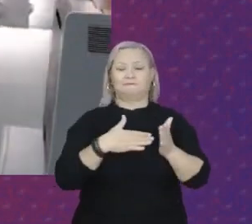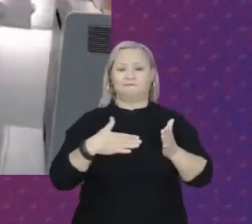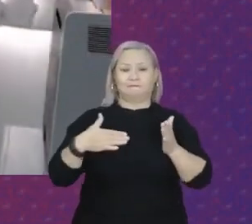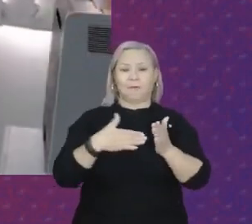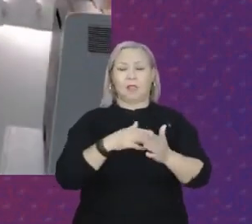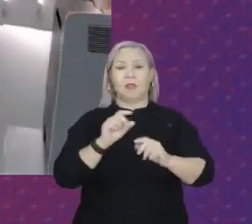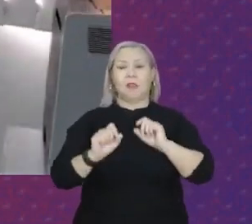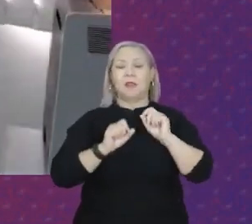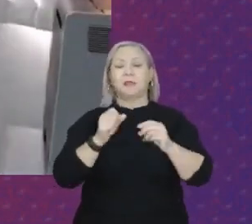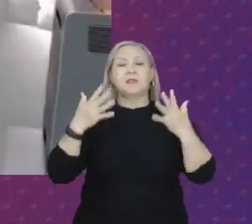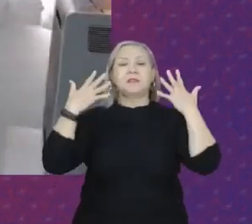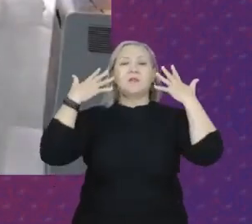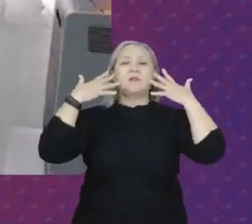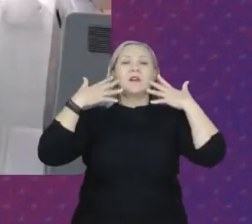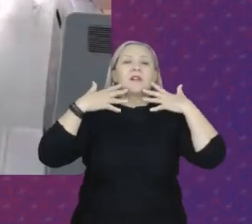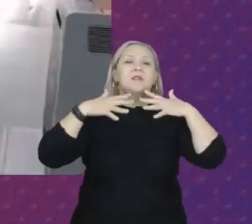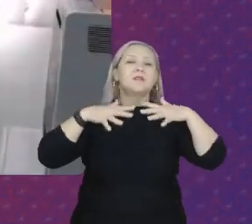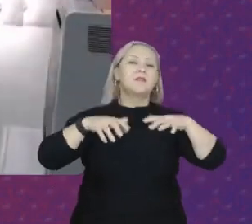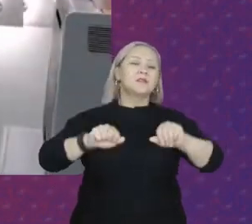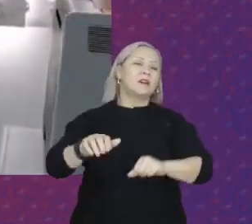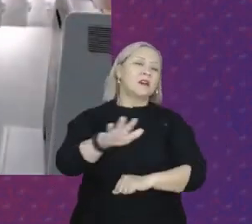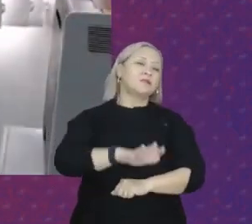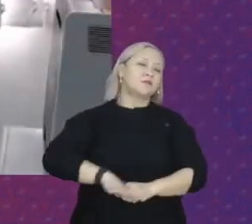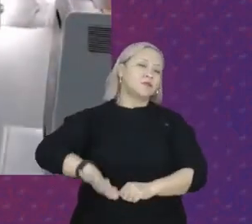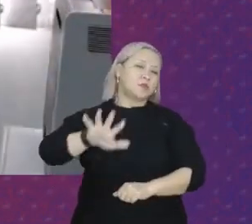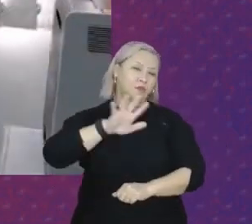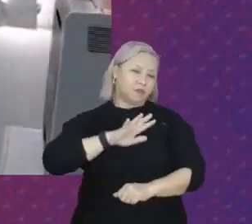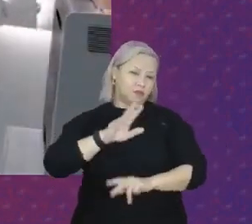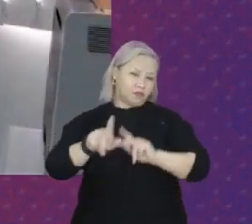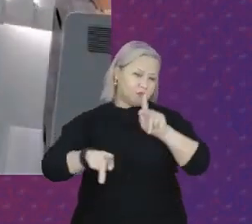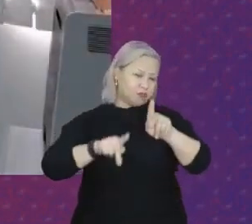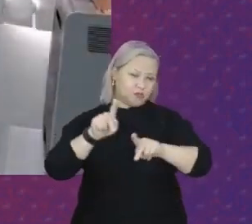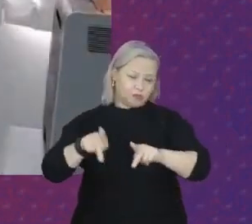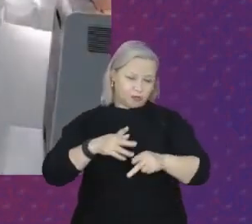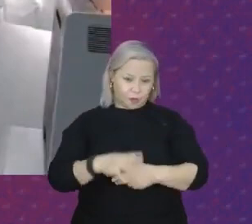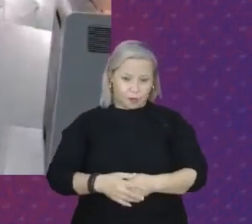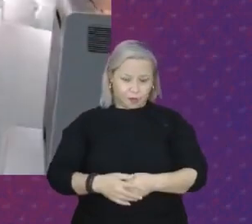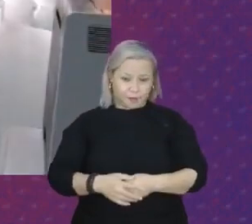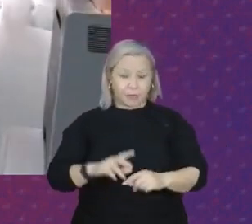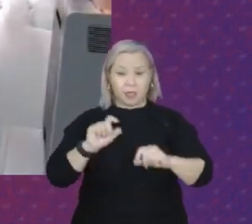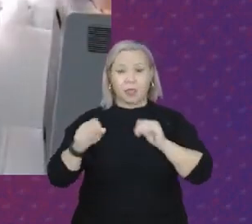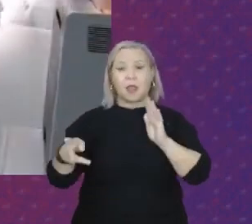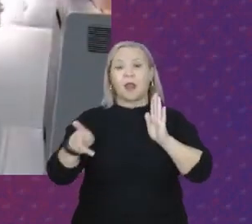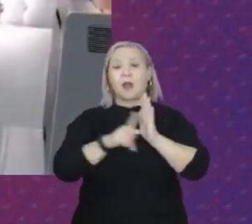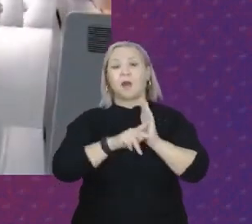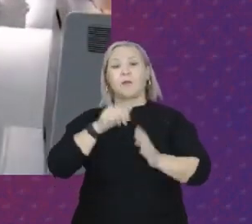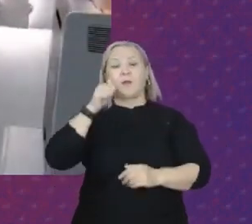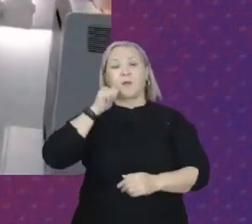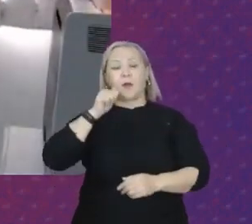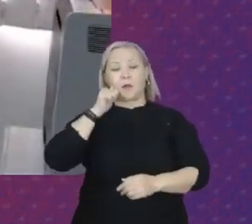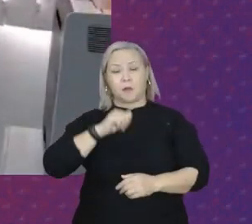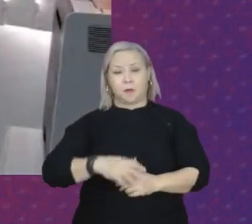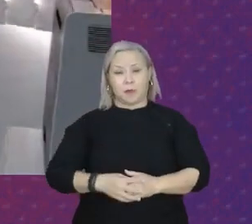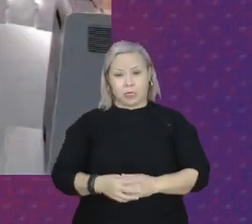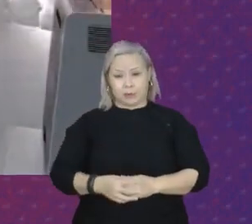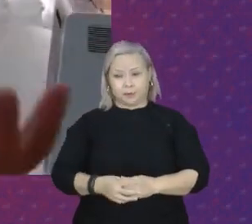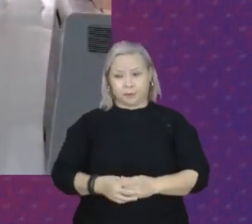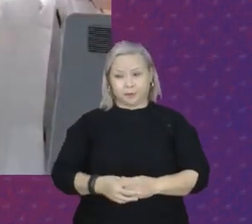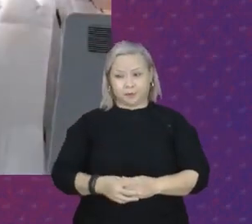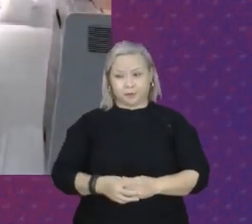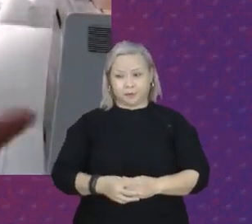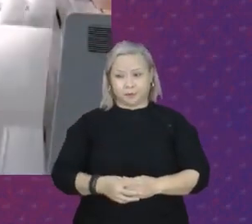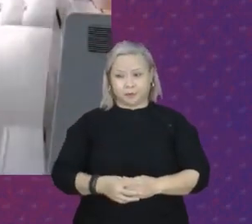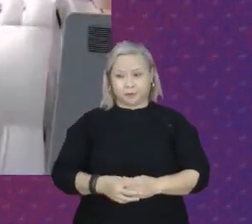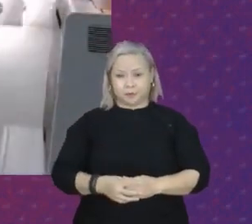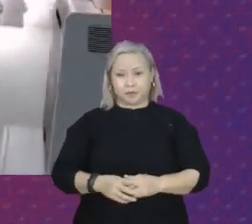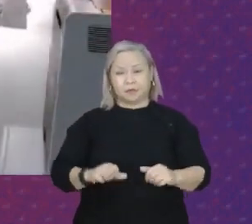estão naturalizados na sociedade e que a própria mulher, como costumamos